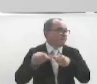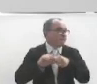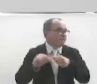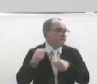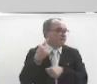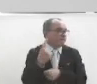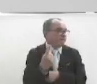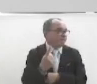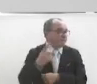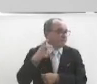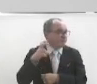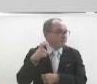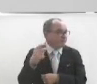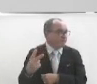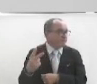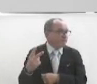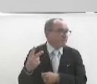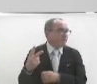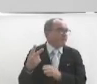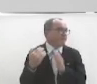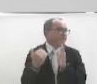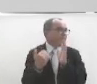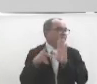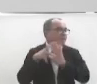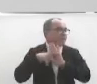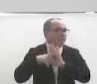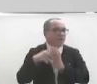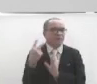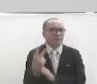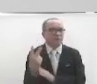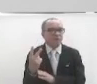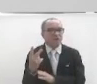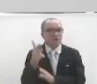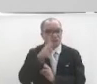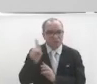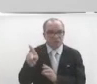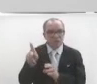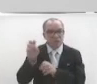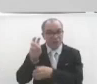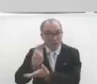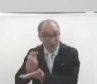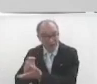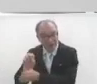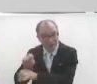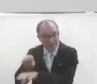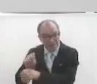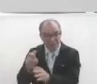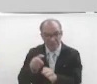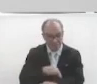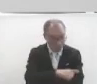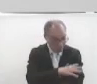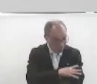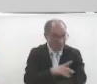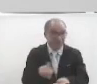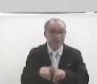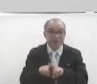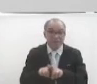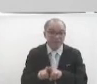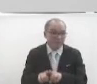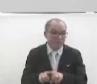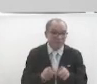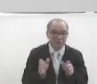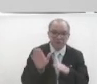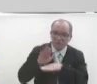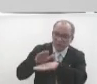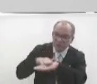12º parágrafo 1º e parágrafo segundo os docentes da Educação Infantil e do Ensino Fundamental Ao serem